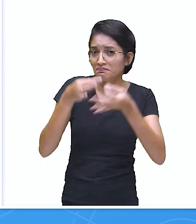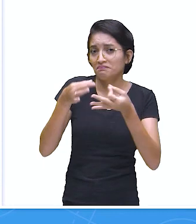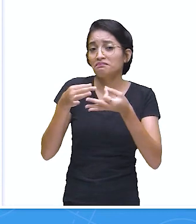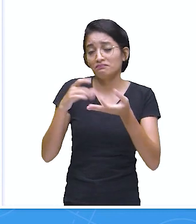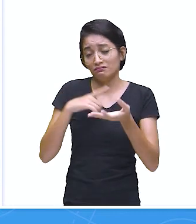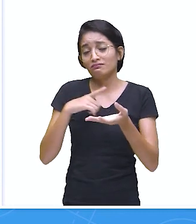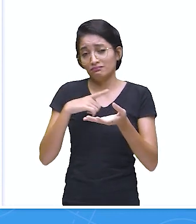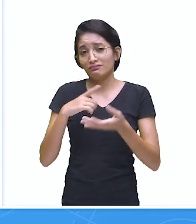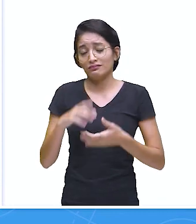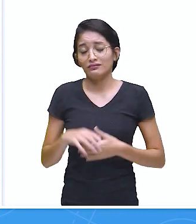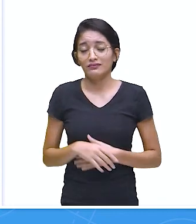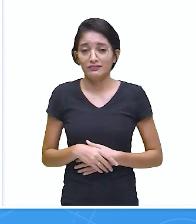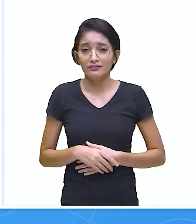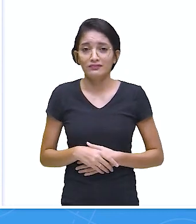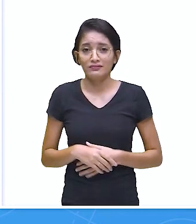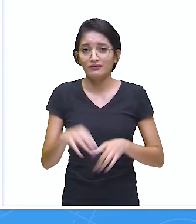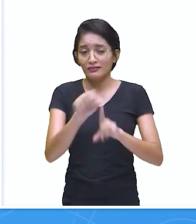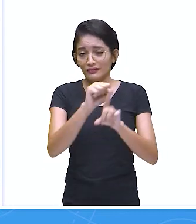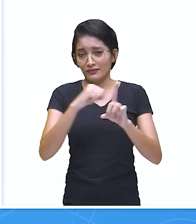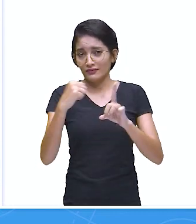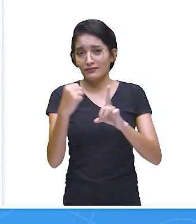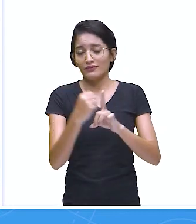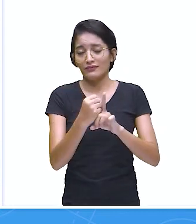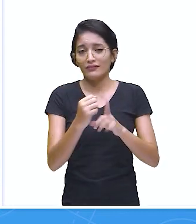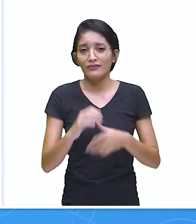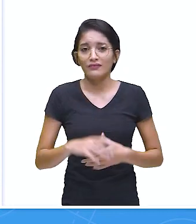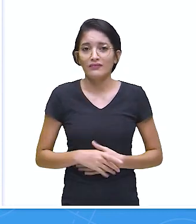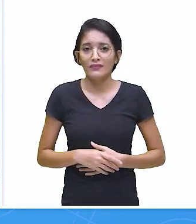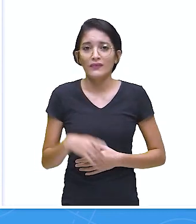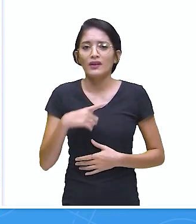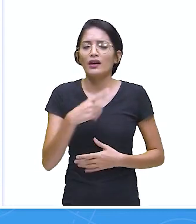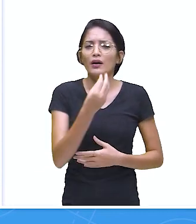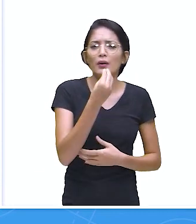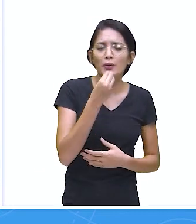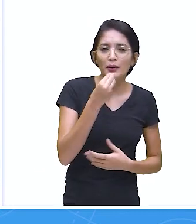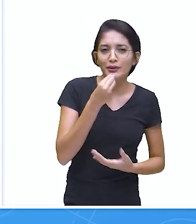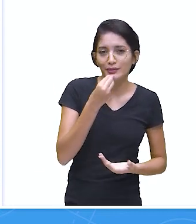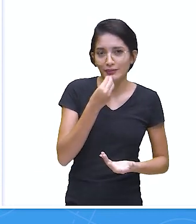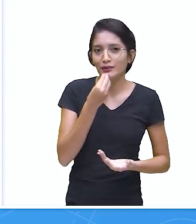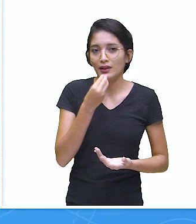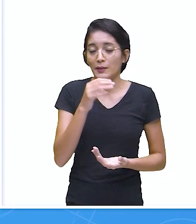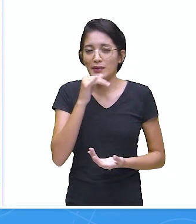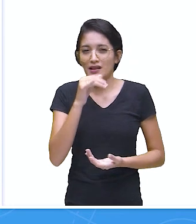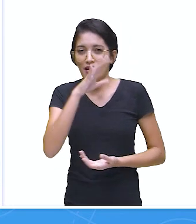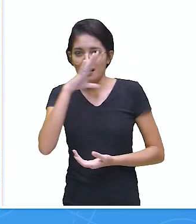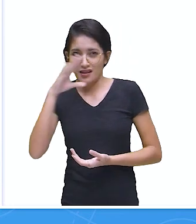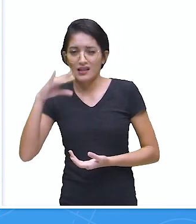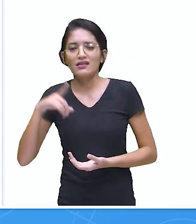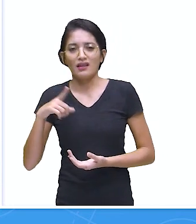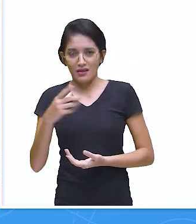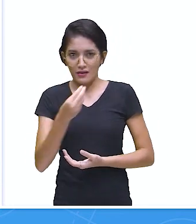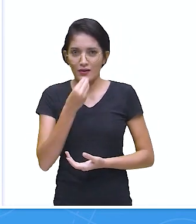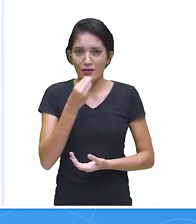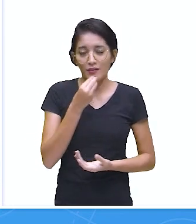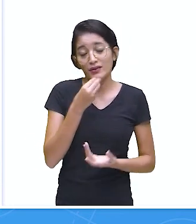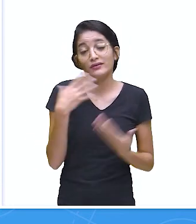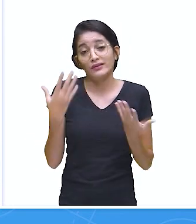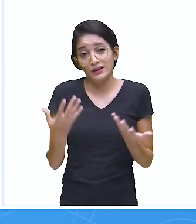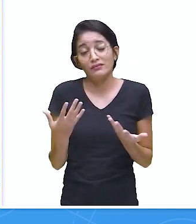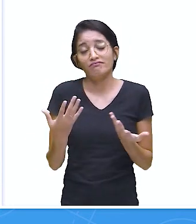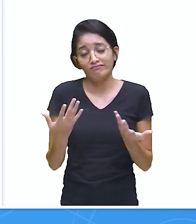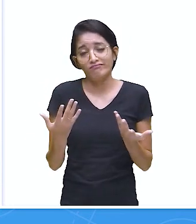uma crítica aí, uma crítica social, né? Tem essas oportunidades aí, a criança tem essas oportunidades e lógico,